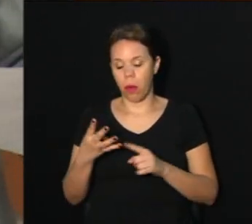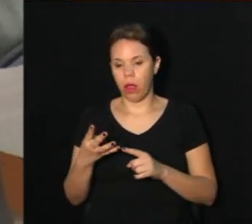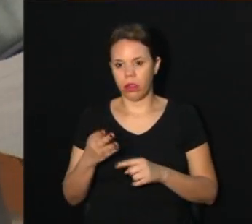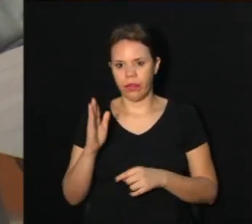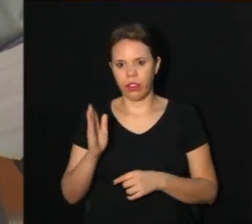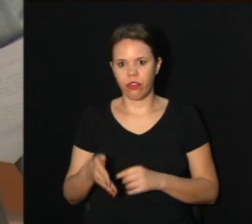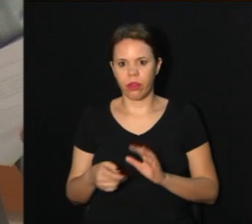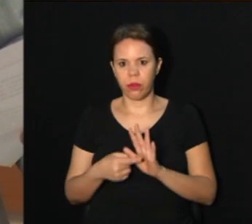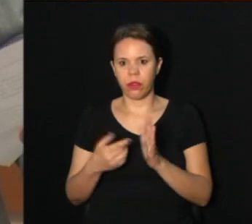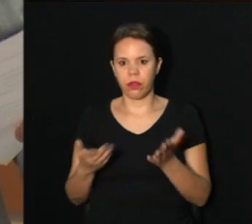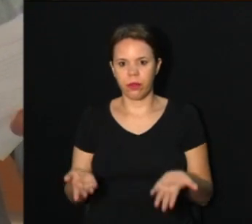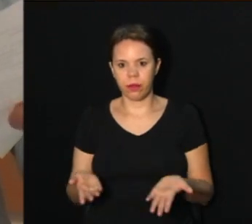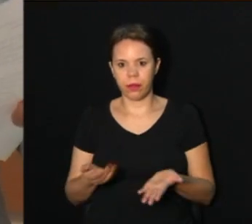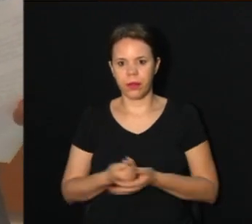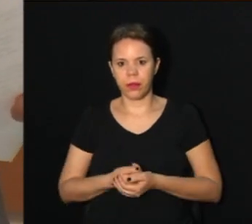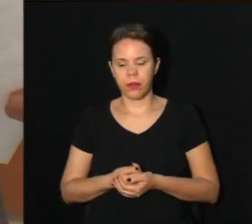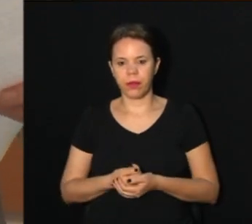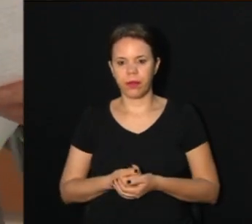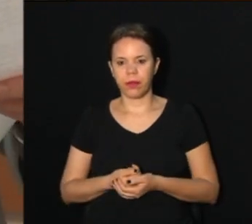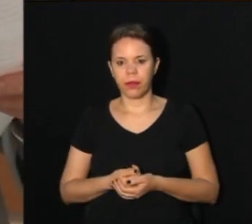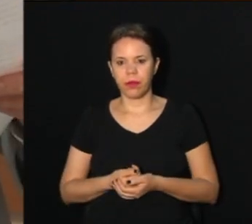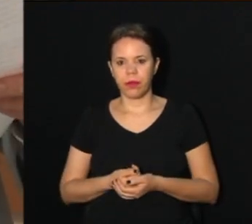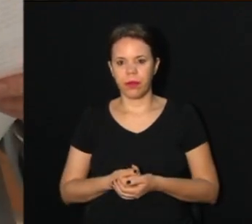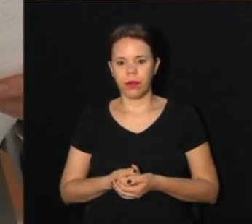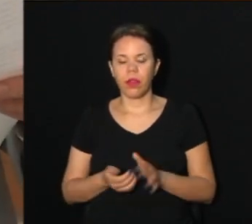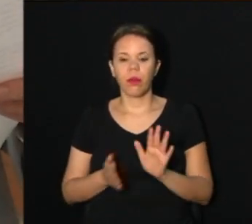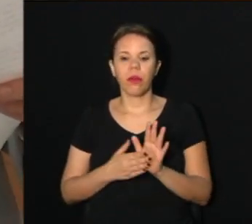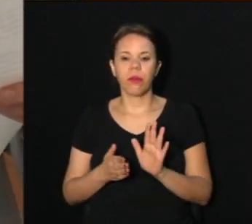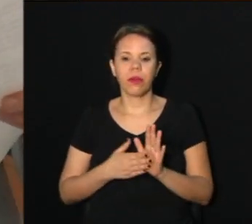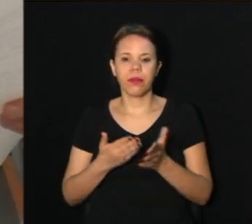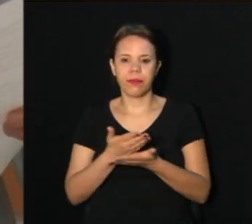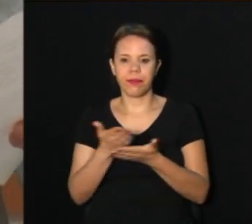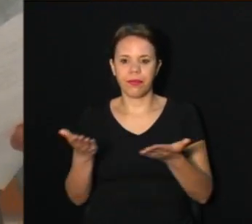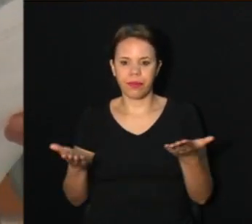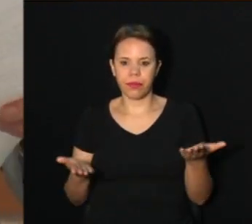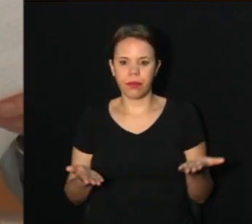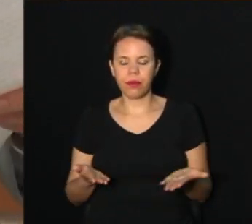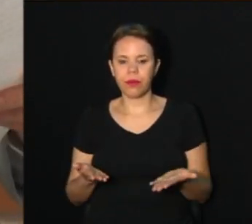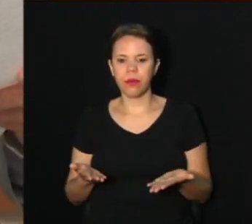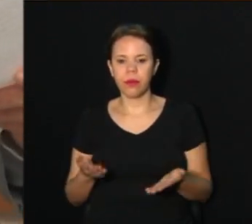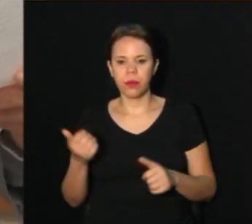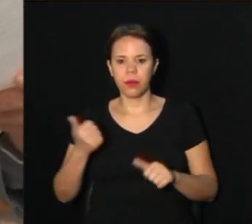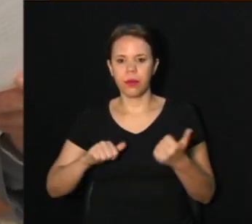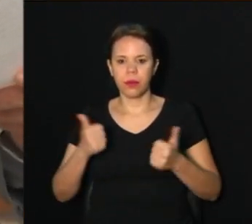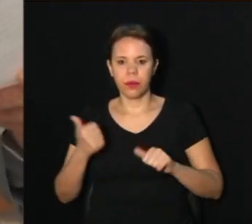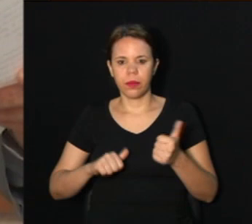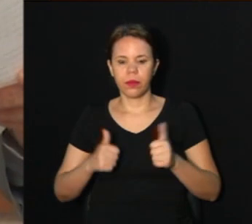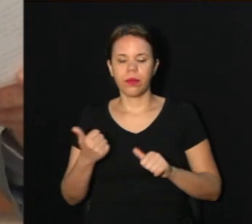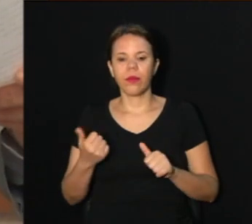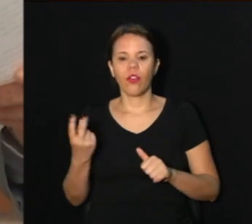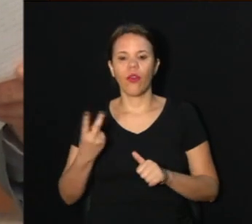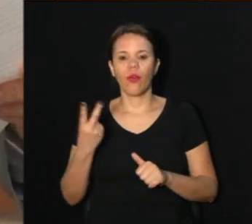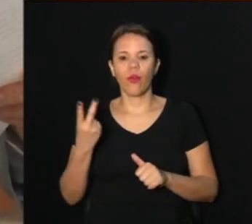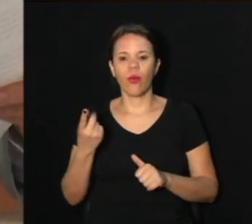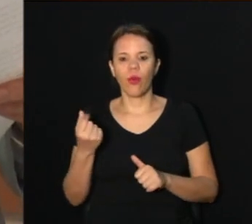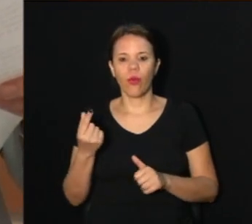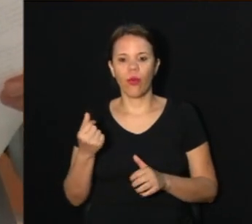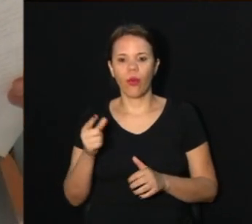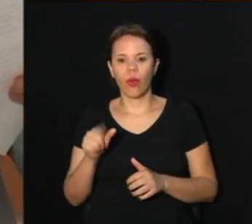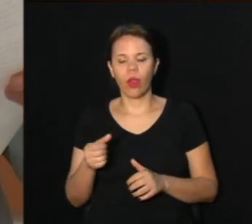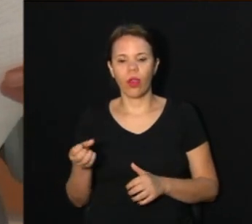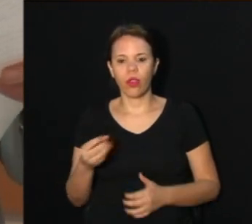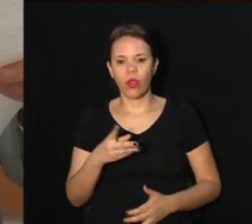vez. E, então, estou propondo a vossas excelências que avaliem o custo desse